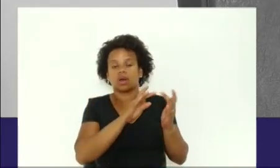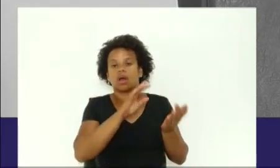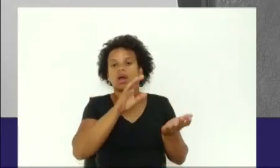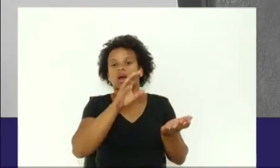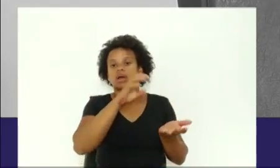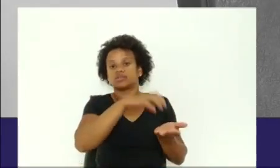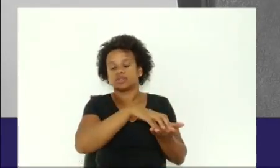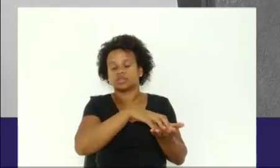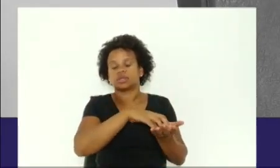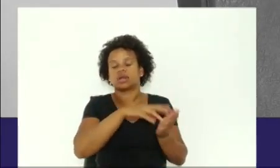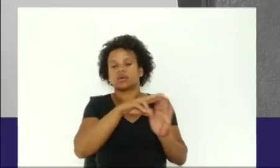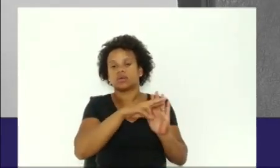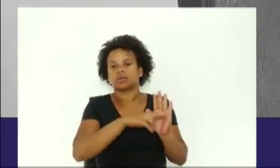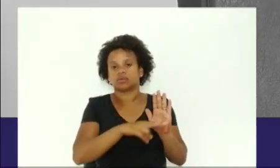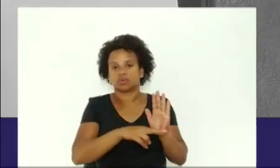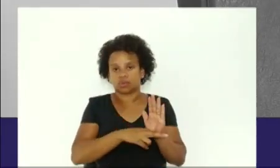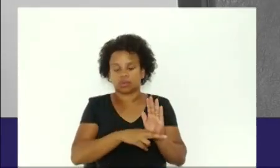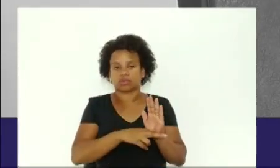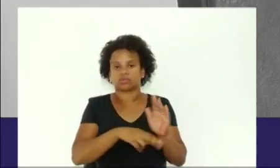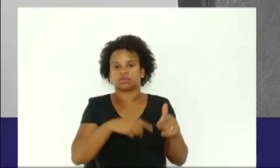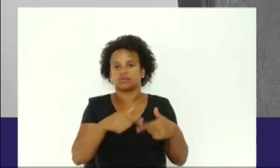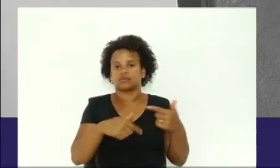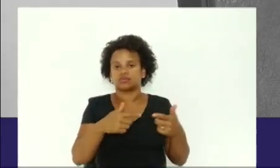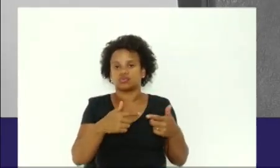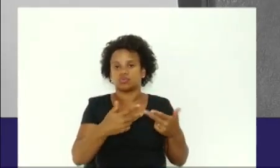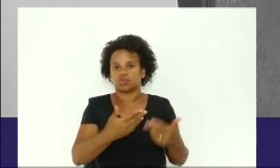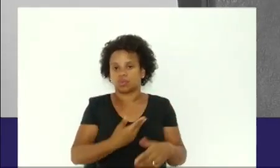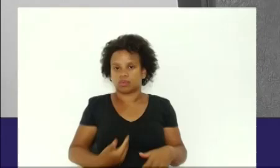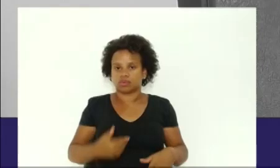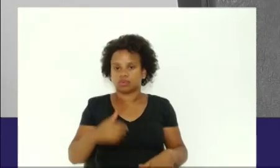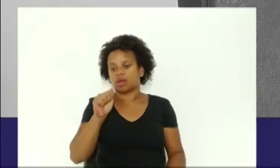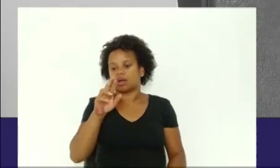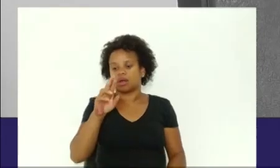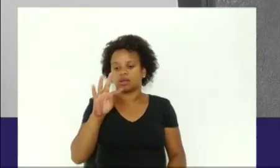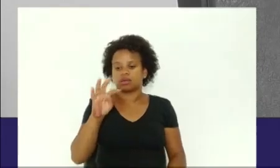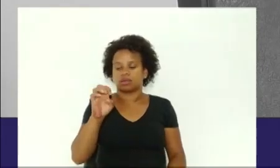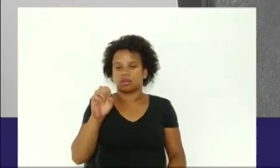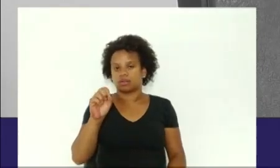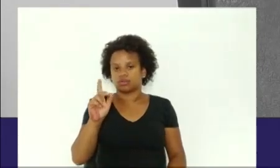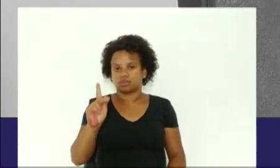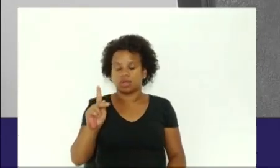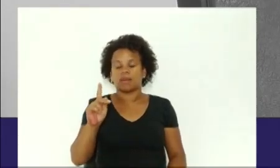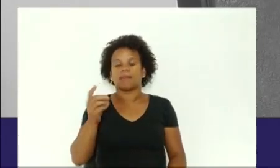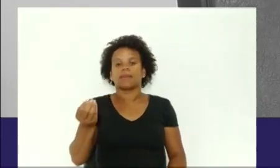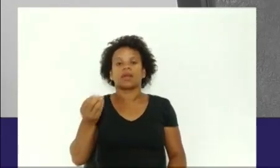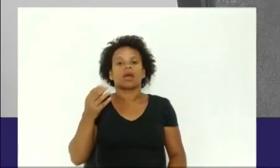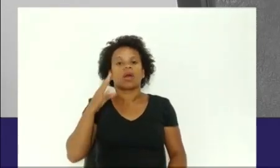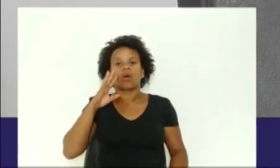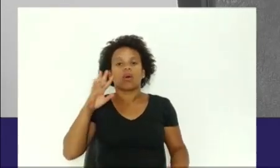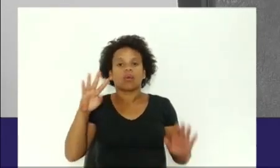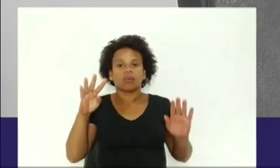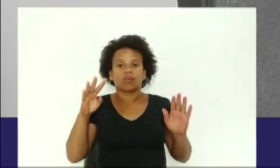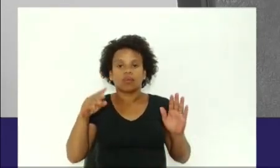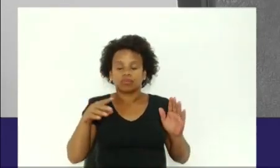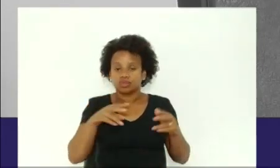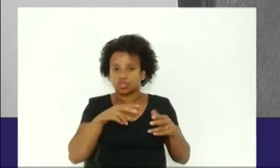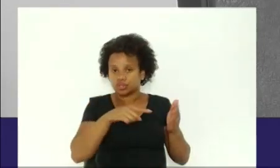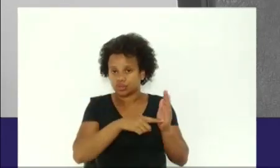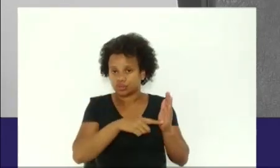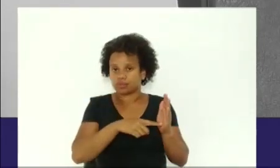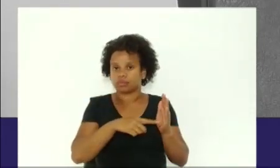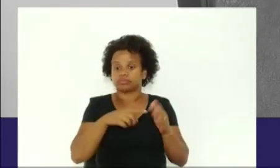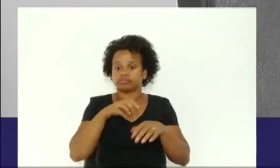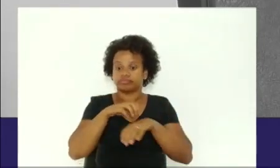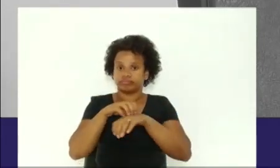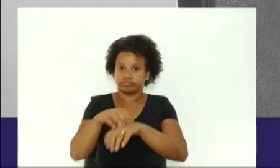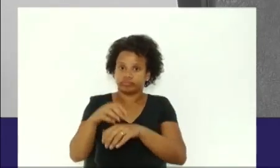de Transporte do Estado de São Paulo, Artesp, visando operar uma linha de ônibus intermunicipal que ligue